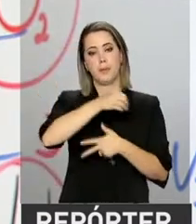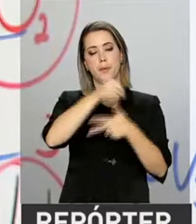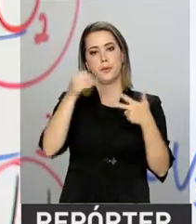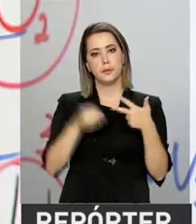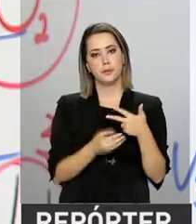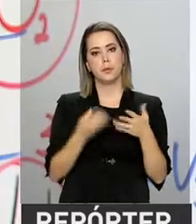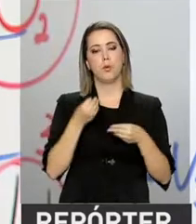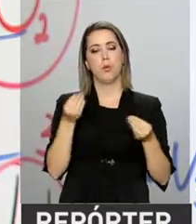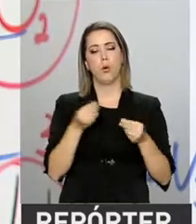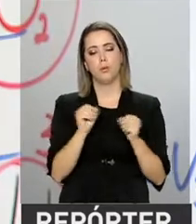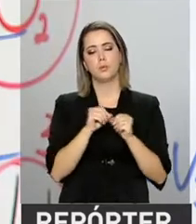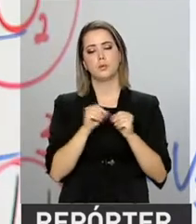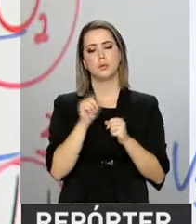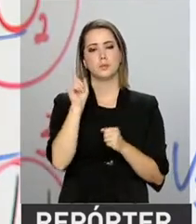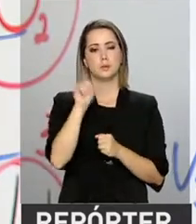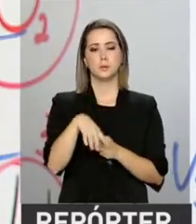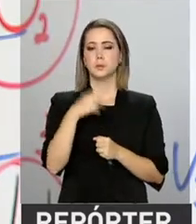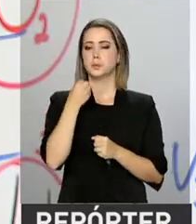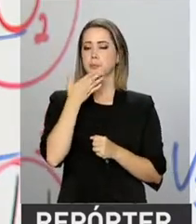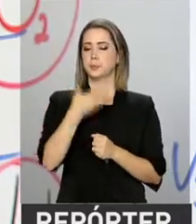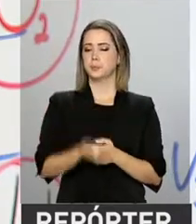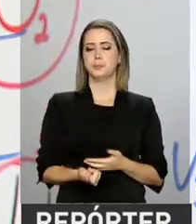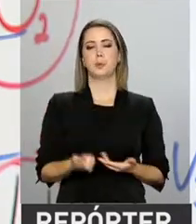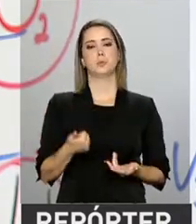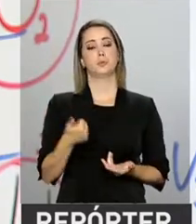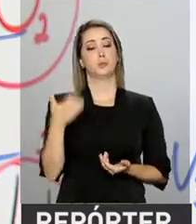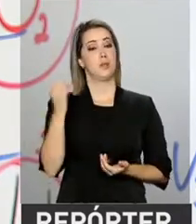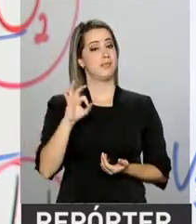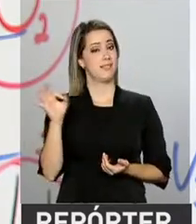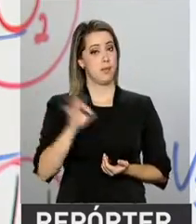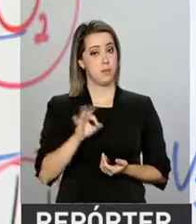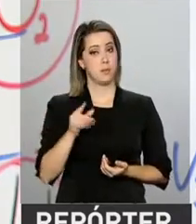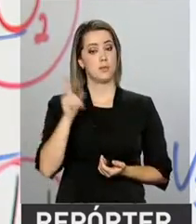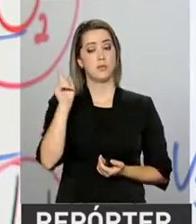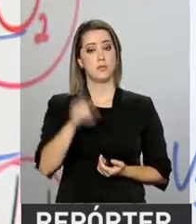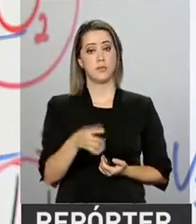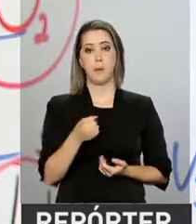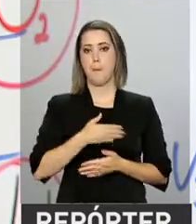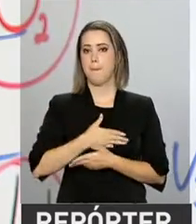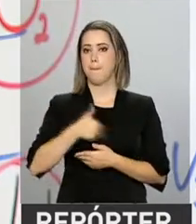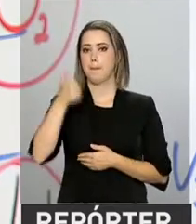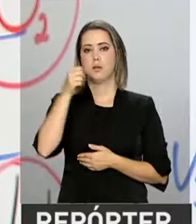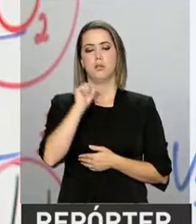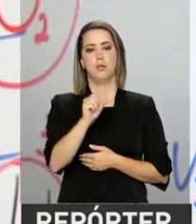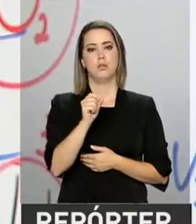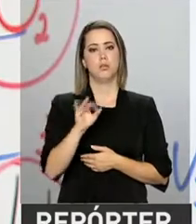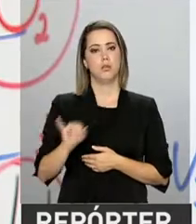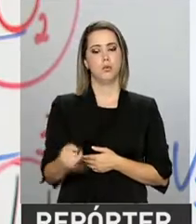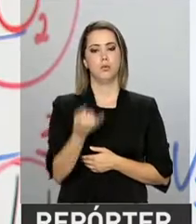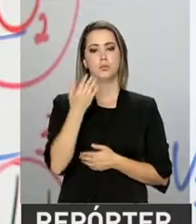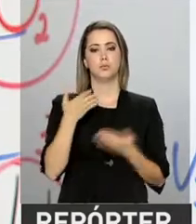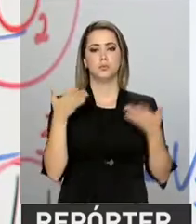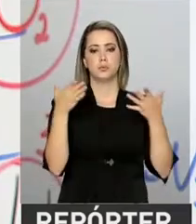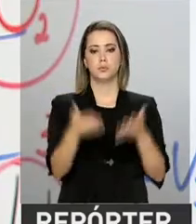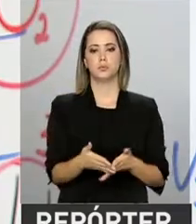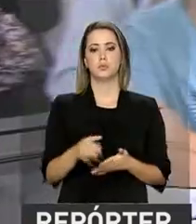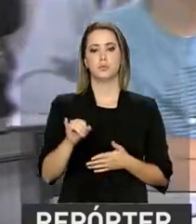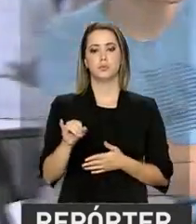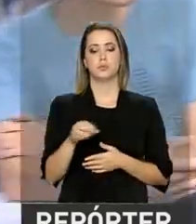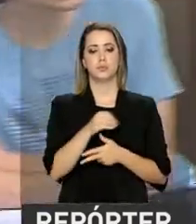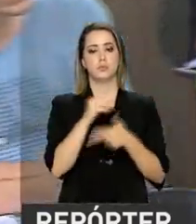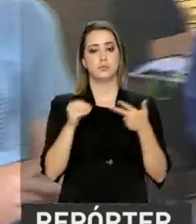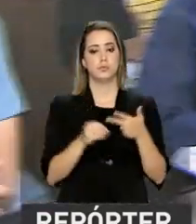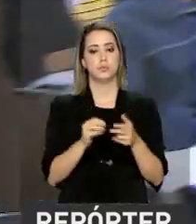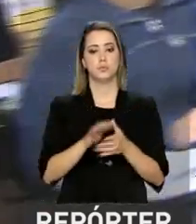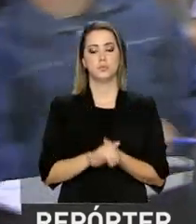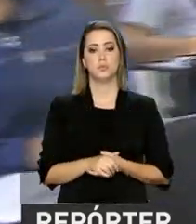fazer a prova é 100% garantido que vai te dar uma melhor chance na hora de enfrentar o Enem.